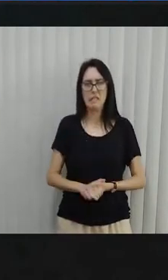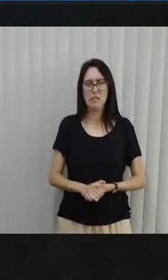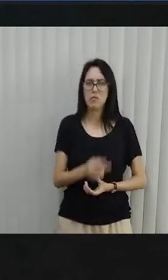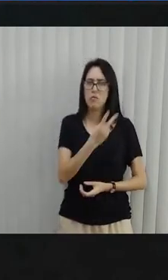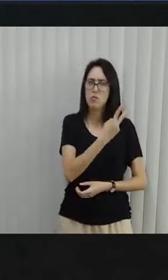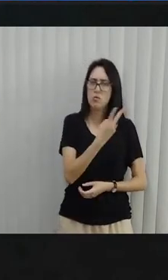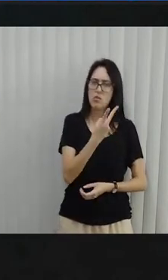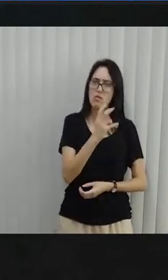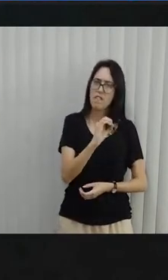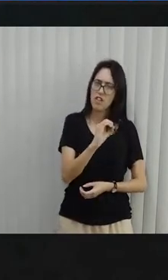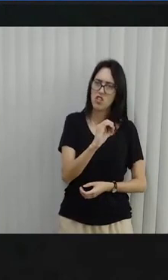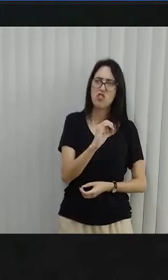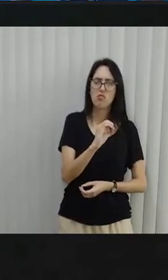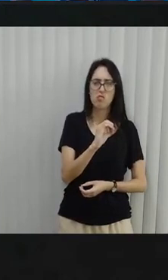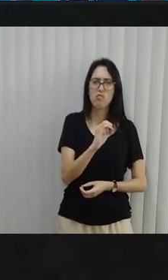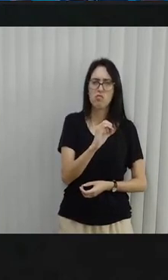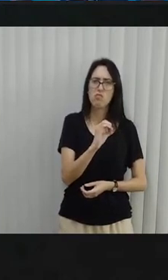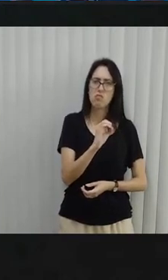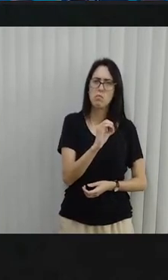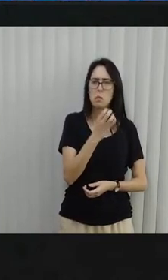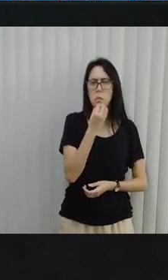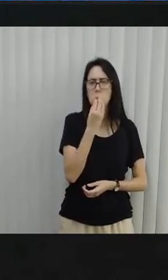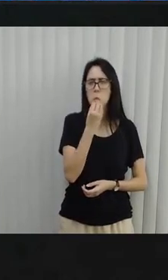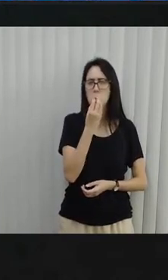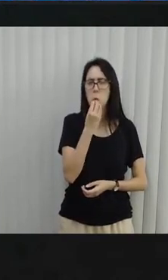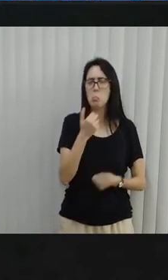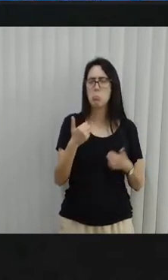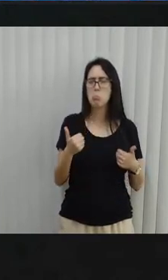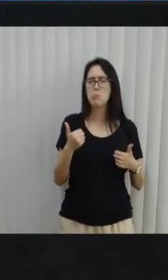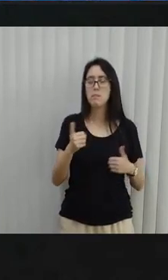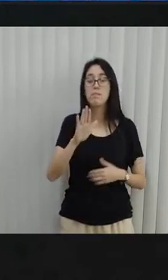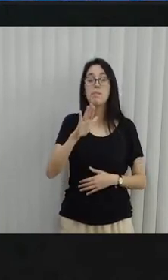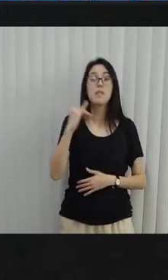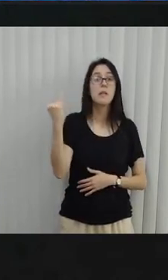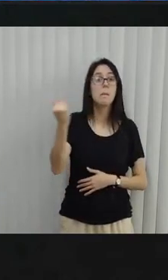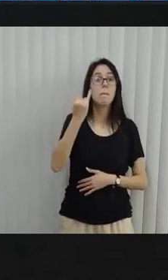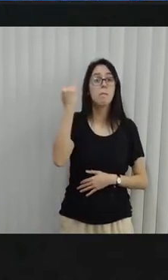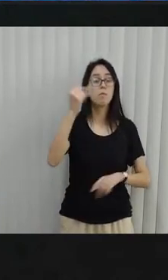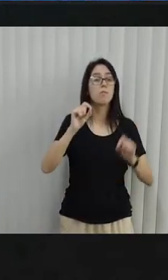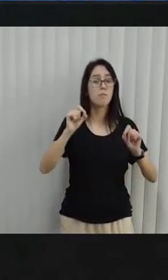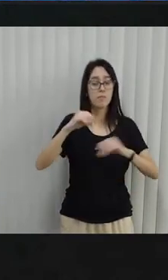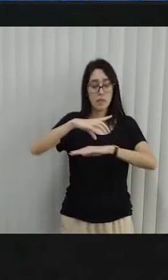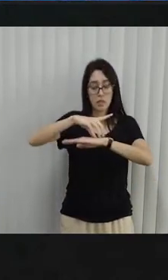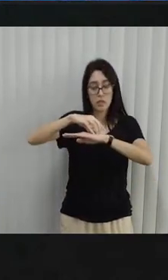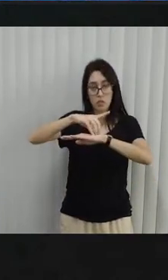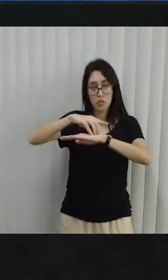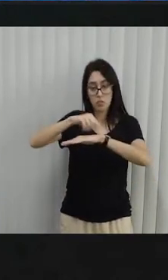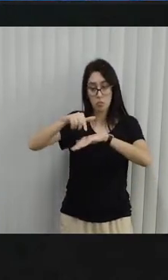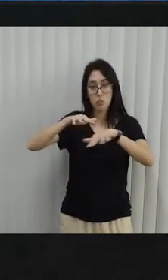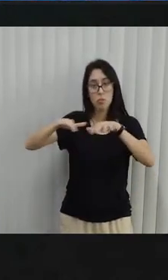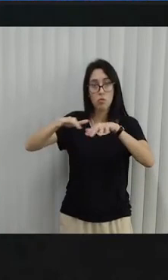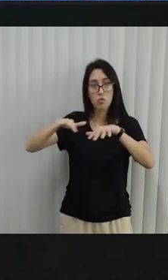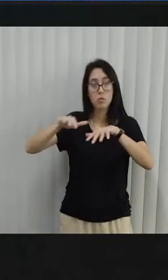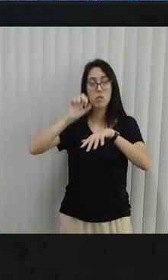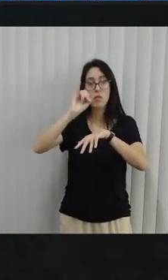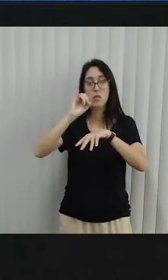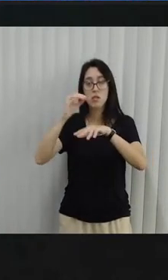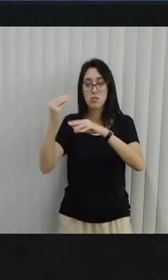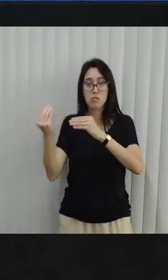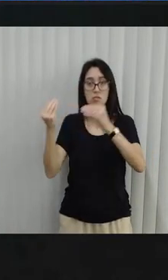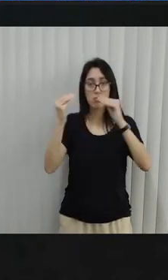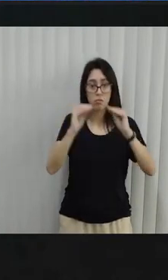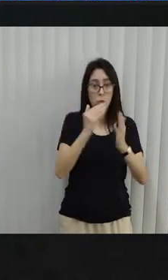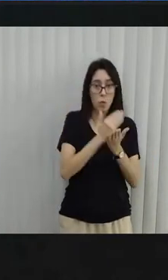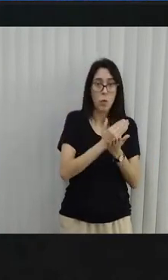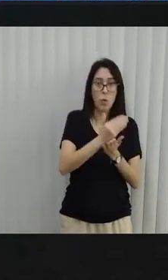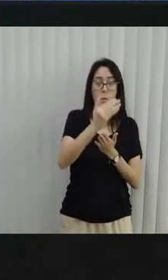220. Tá bom? Acho que tá bom. Beleza. Uma coisa importante, ó. O Dino, se eu movimentar ele, se eu colocar ele aqui e iniciar nosso jogo, ele vai começar